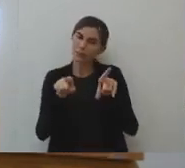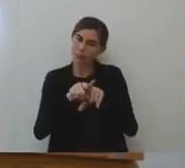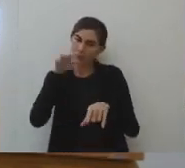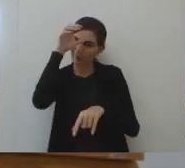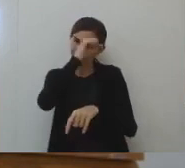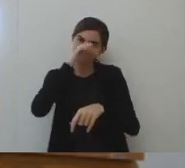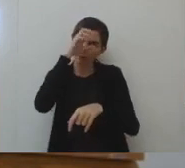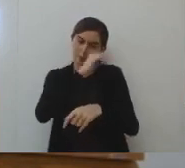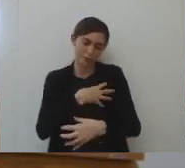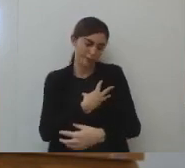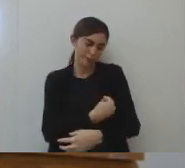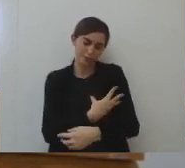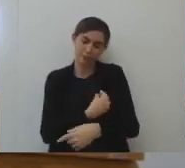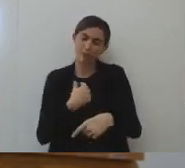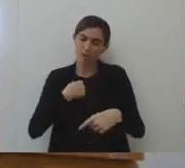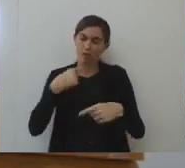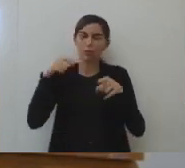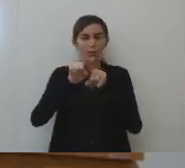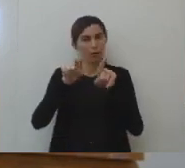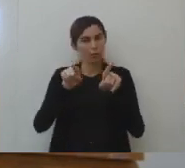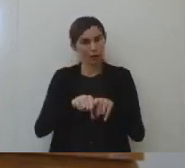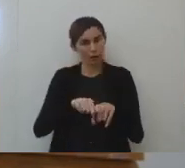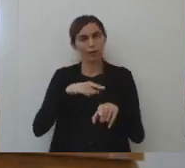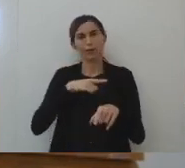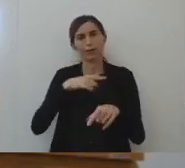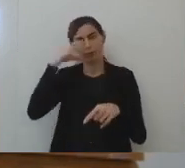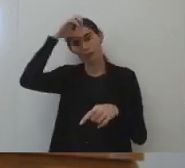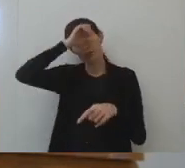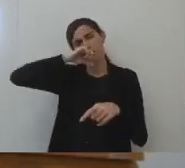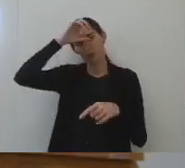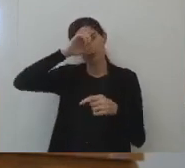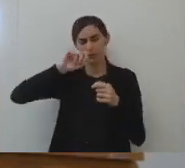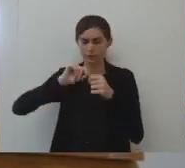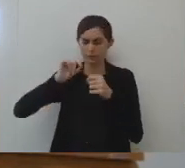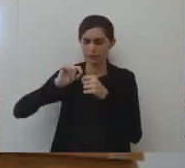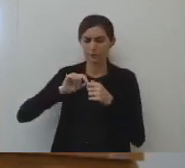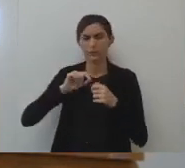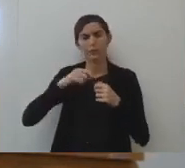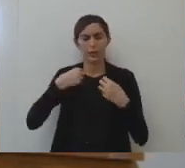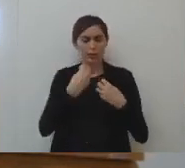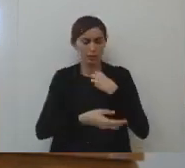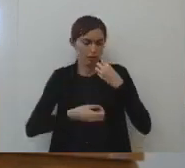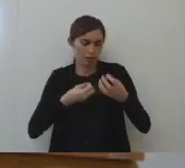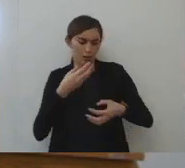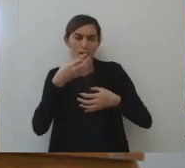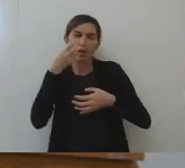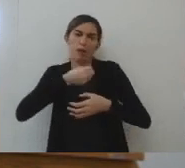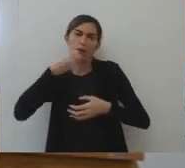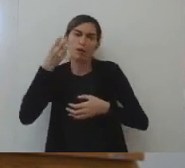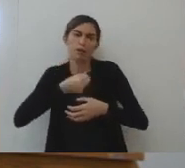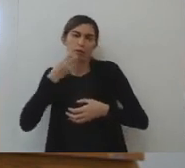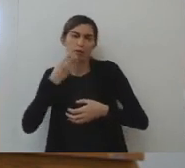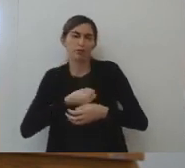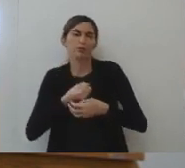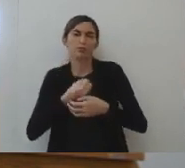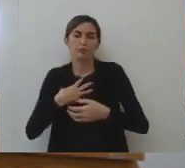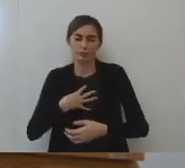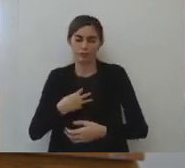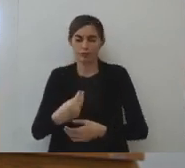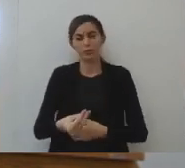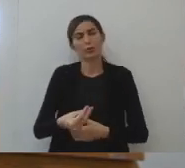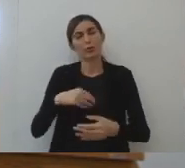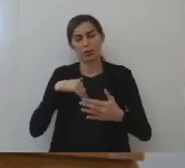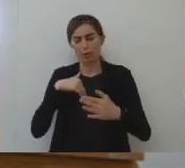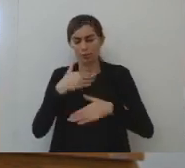a amamentar. Ela também vai aprender a produzir e a dar esse leite para o seu filho. Ou seja, até